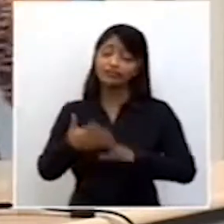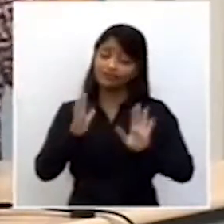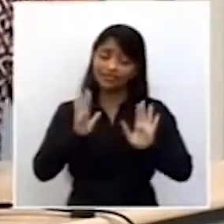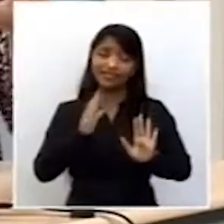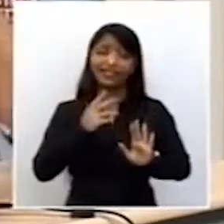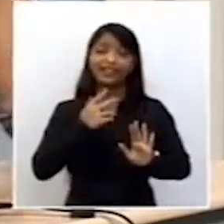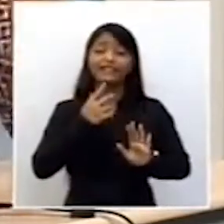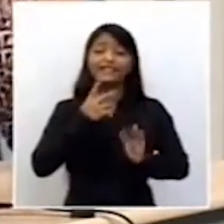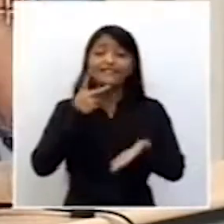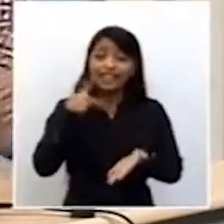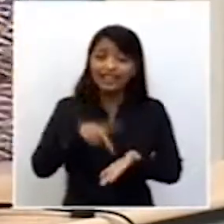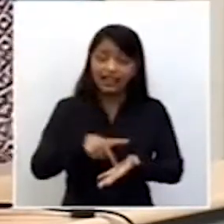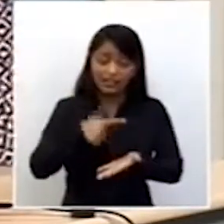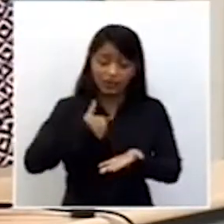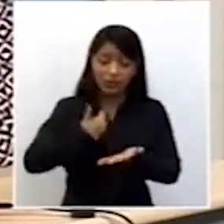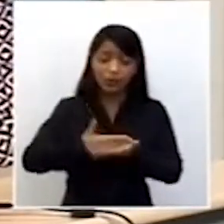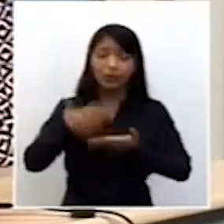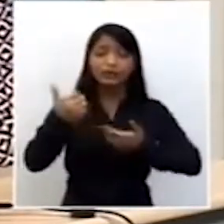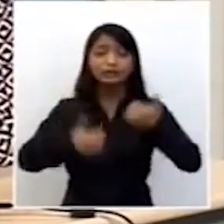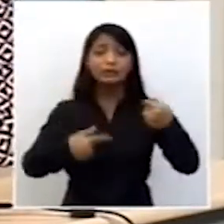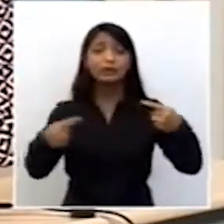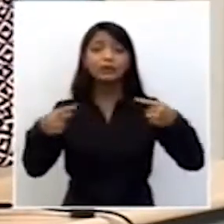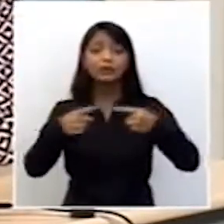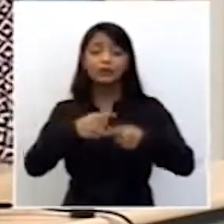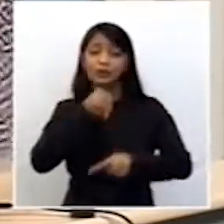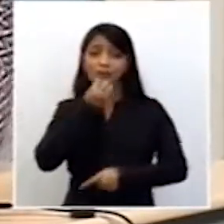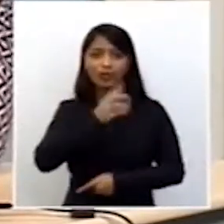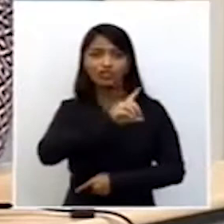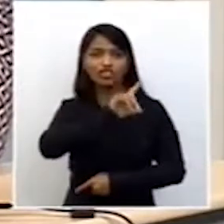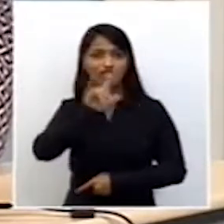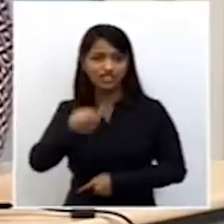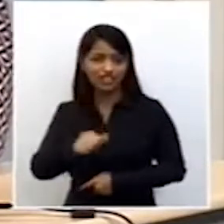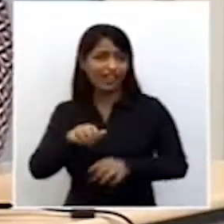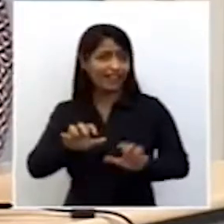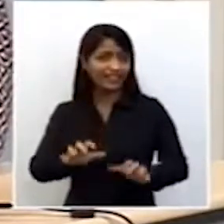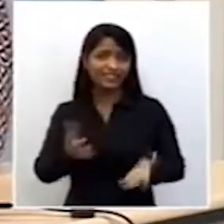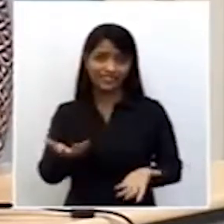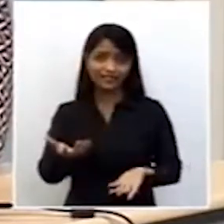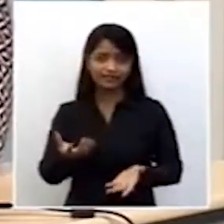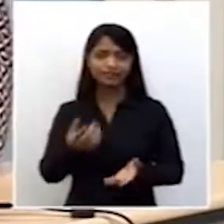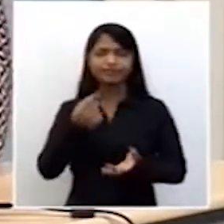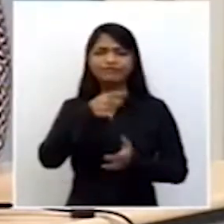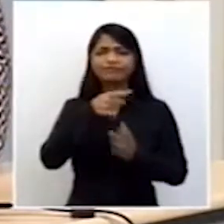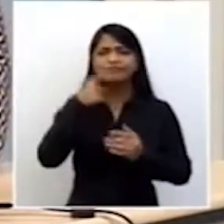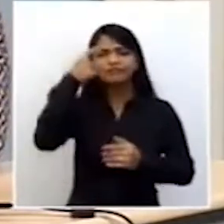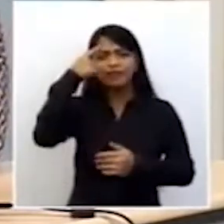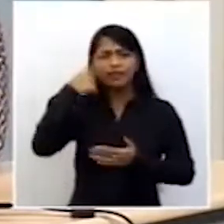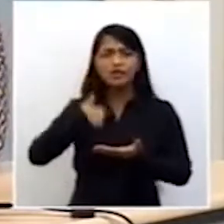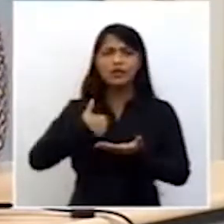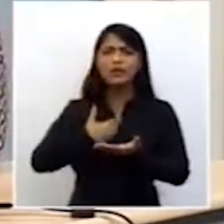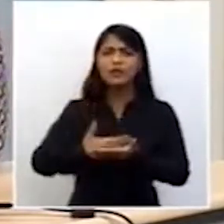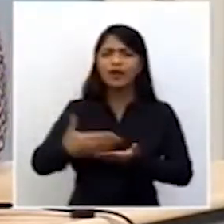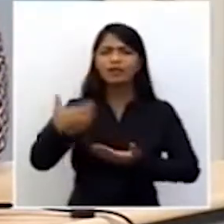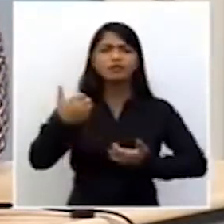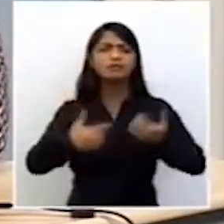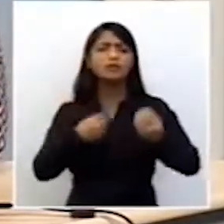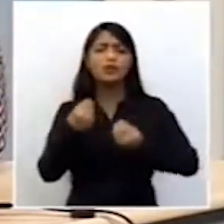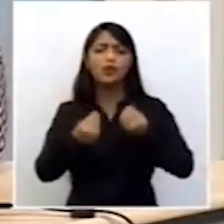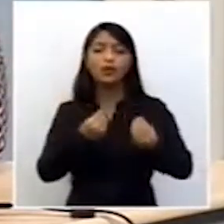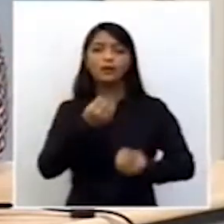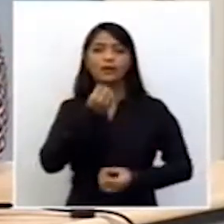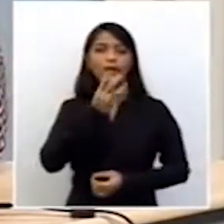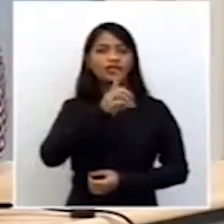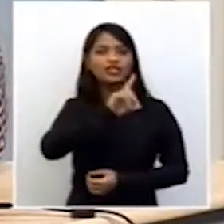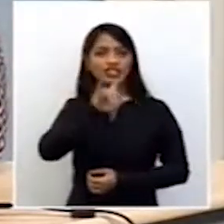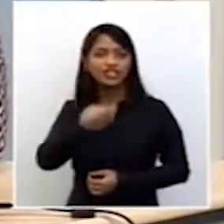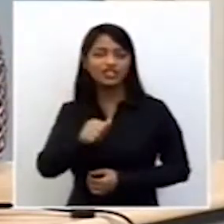se cumprimentam assim, né? Como você esperava que eu cumprimentasse? Possivelmente, vocês diriam, bom dia,